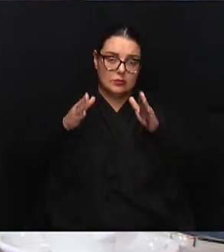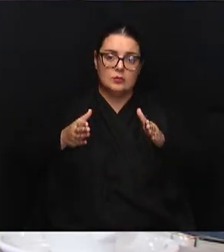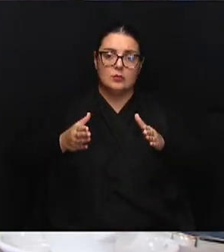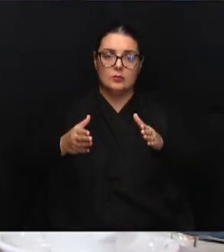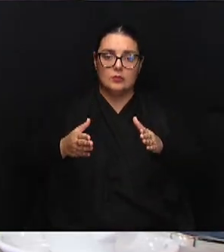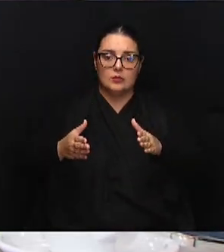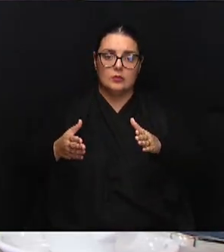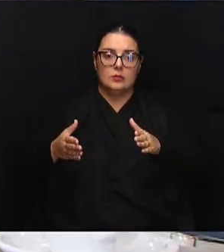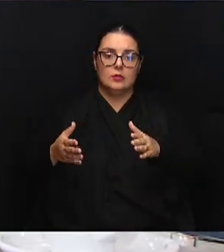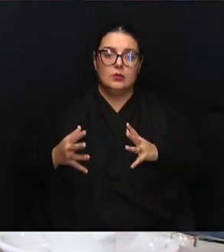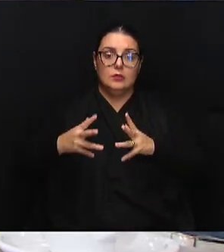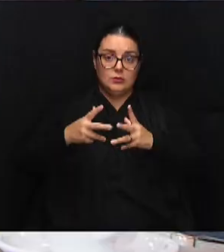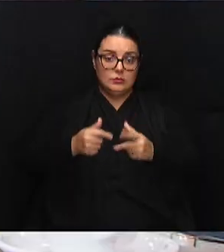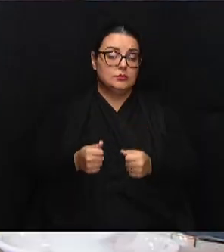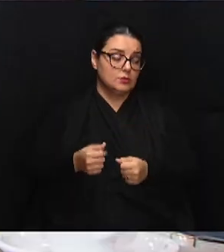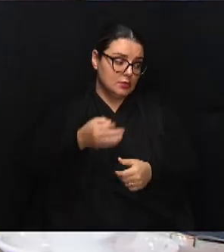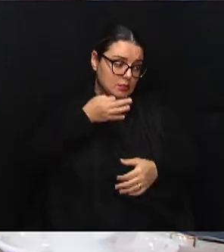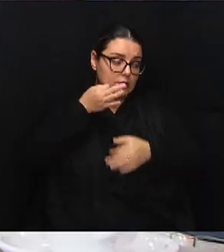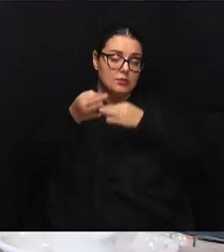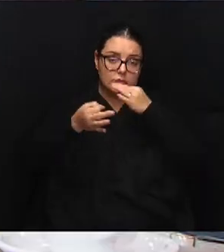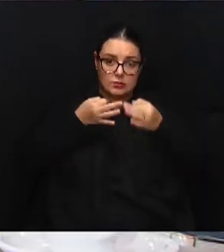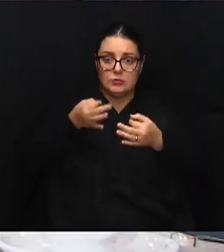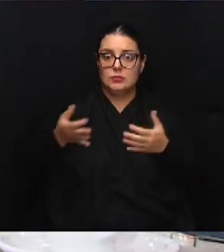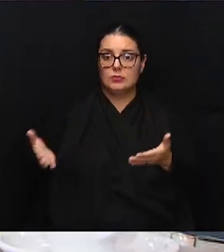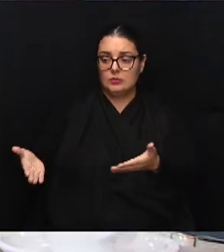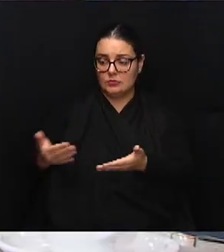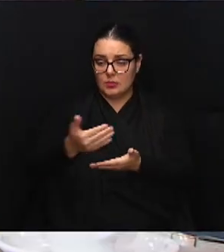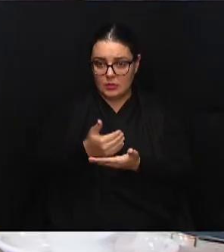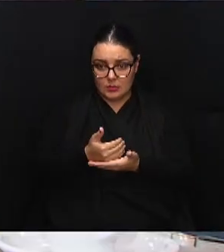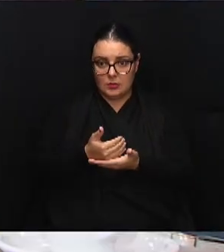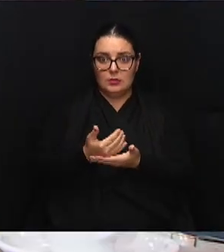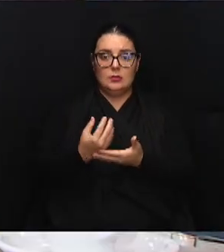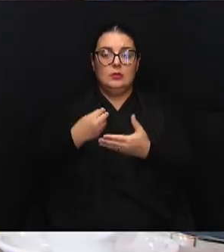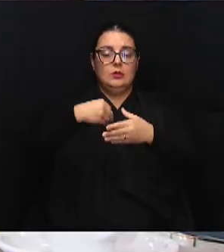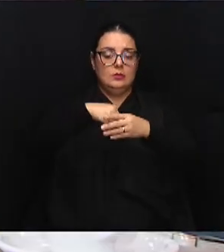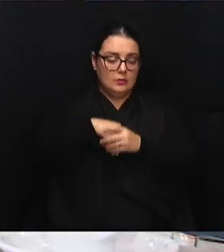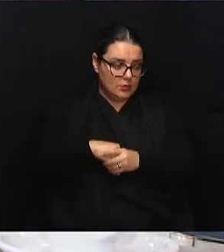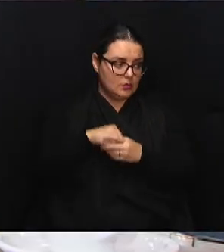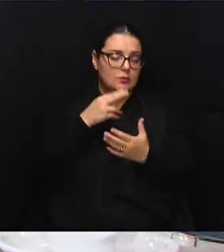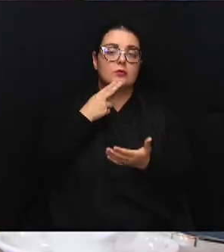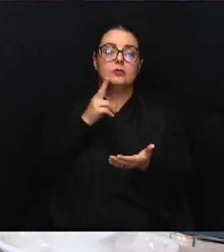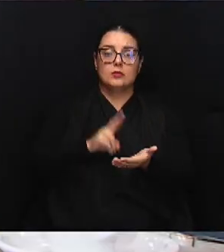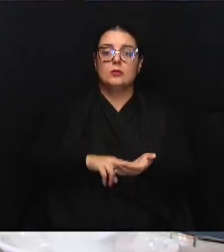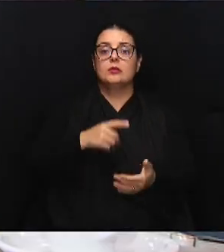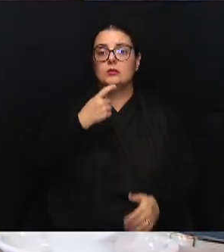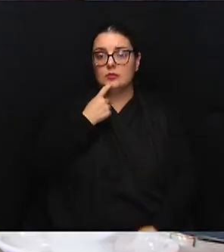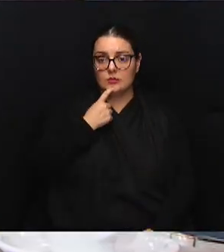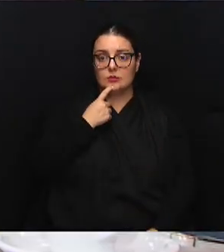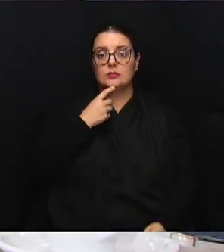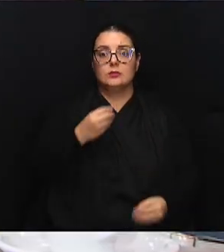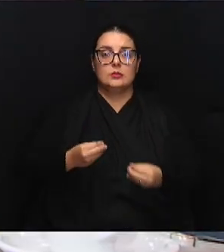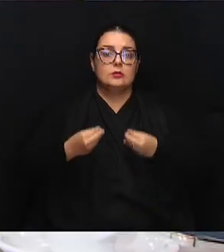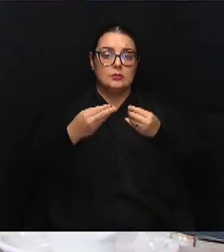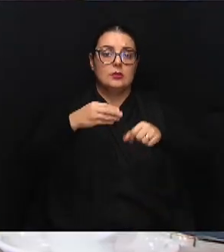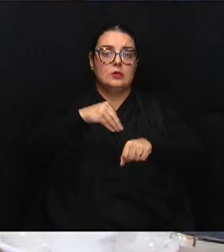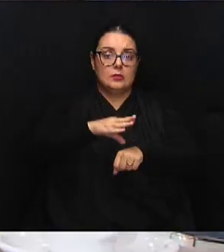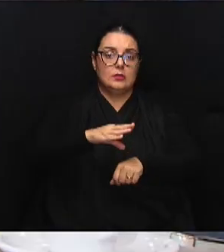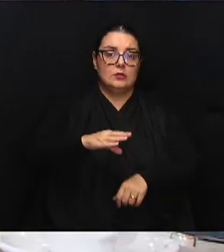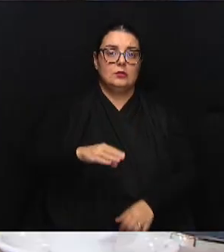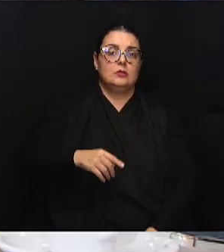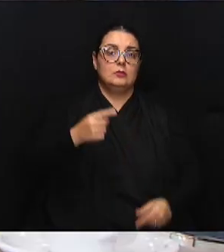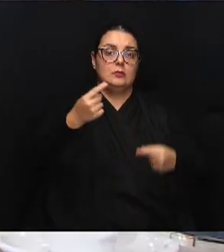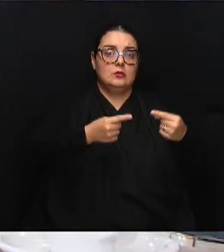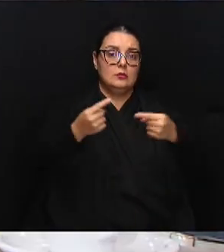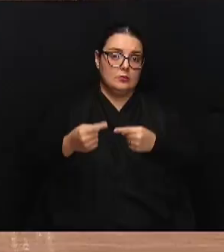coletar sugestões que, incorporadas na Carta de Campinas, vão ser encaminhadas para se